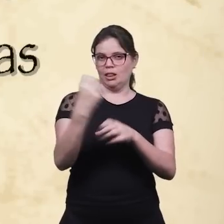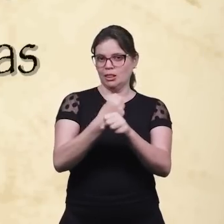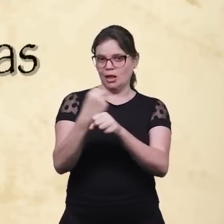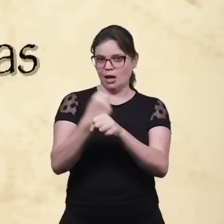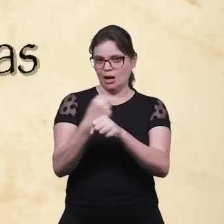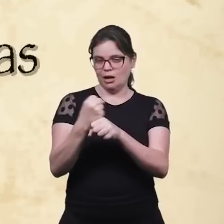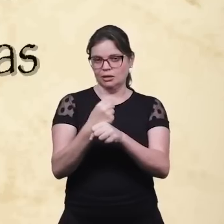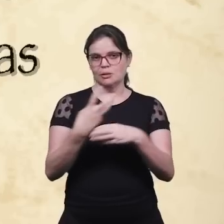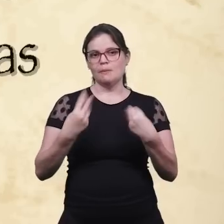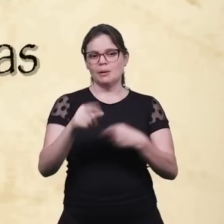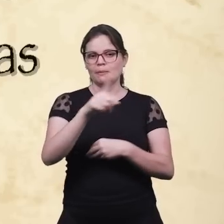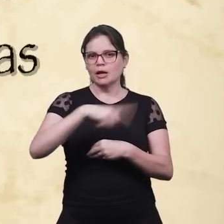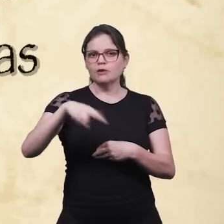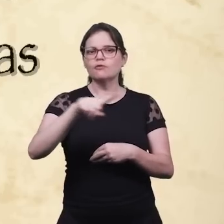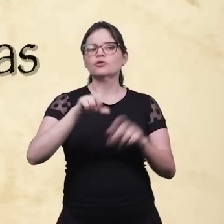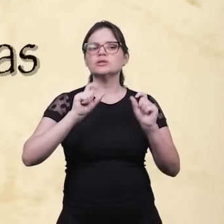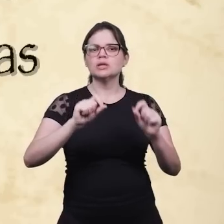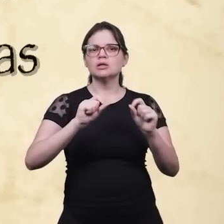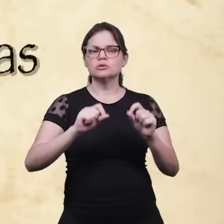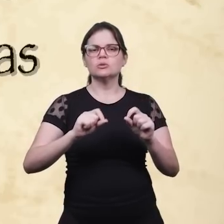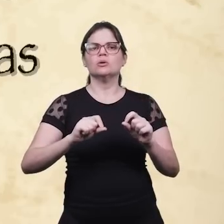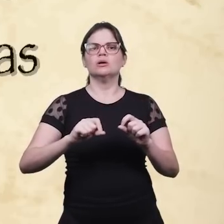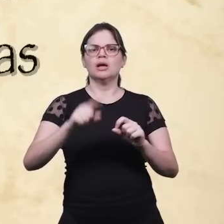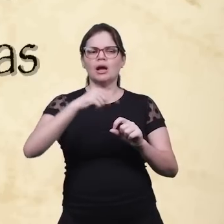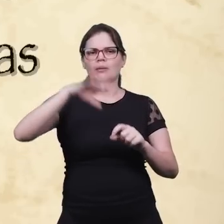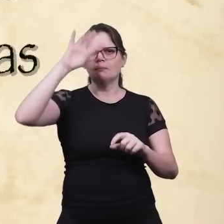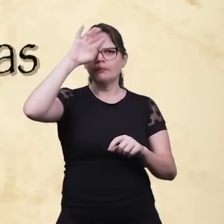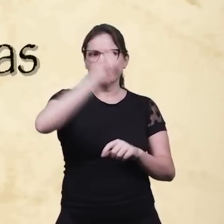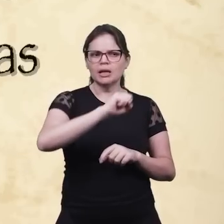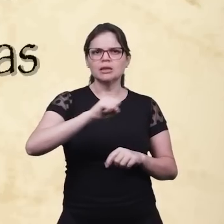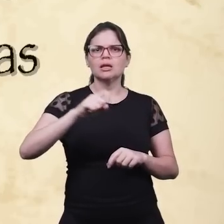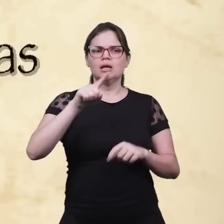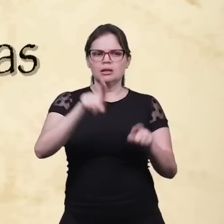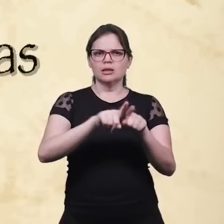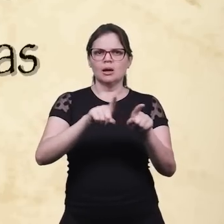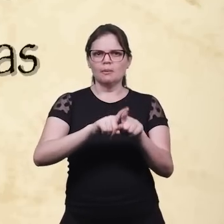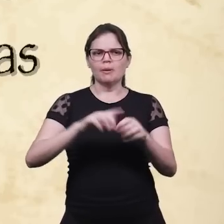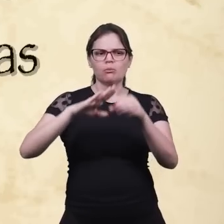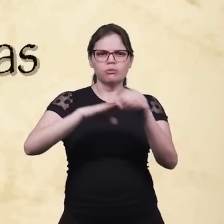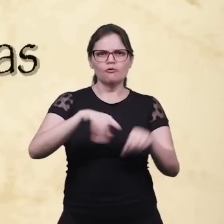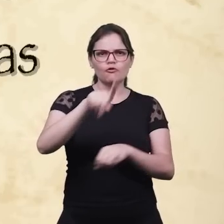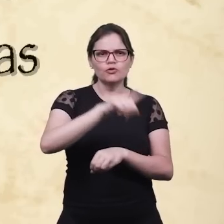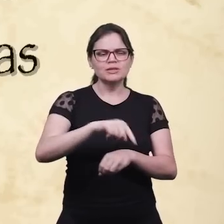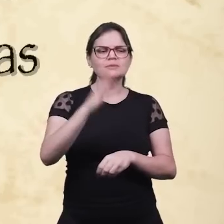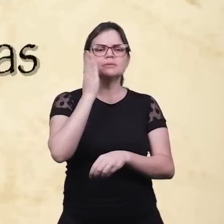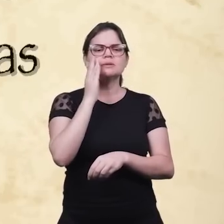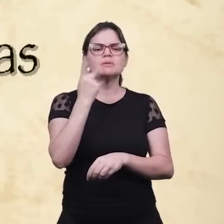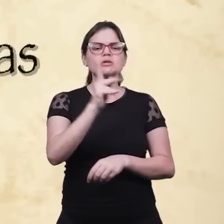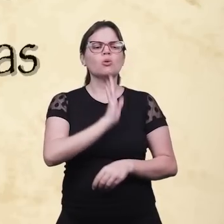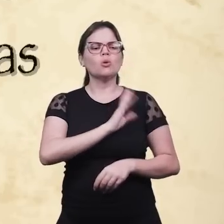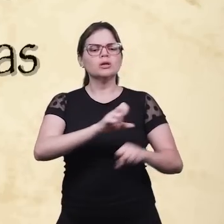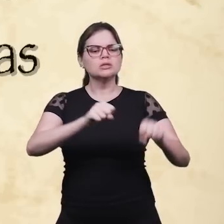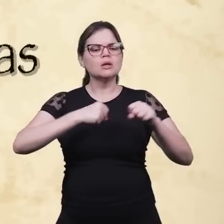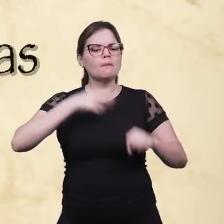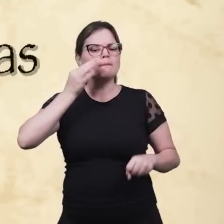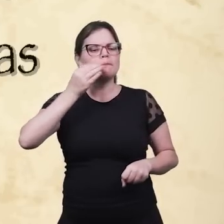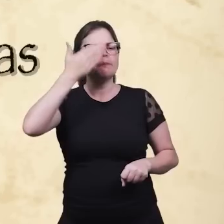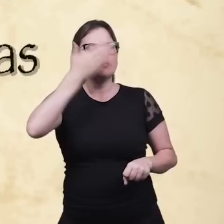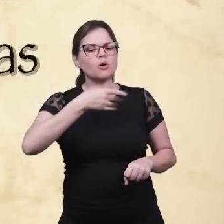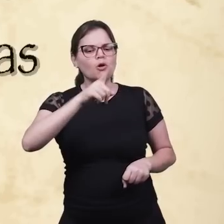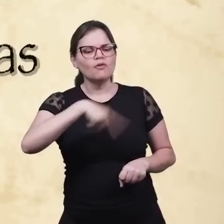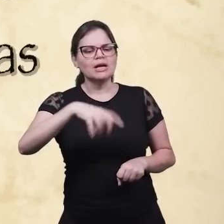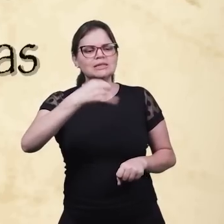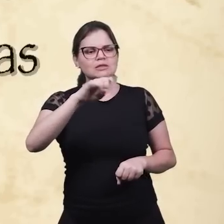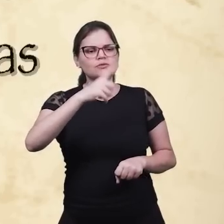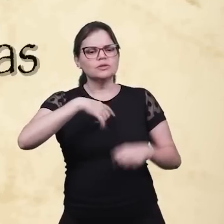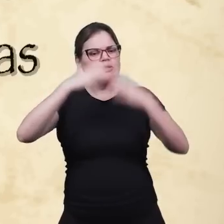Deus te guiou no deserto, esses 40 anos para te humilhar, para te tentar, para saber o que